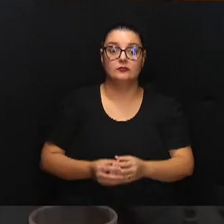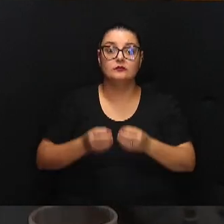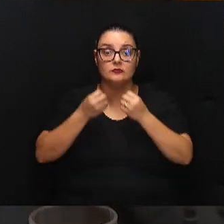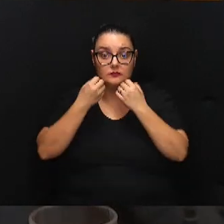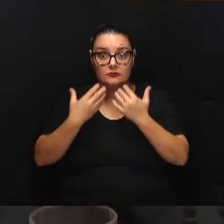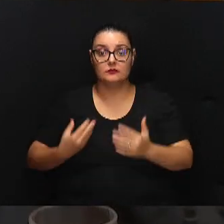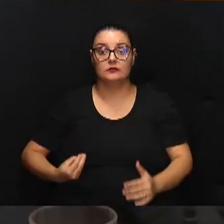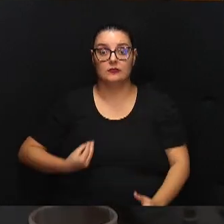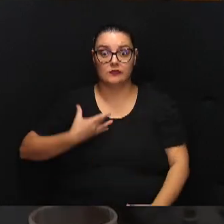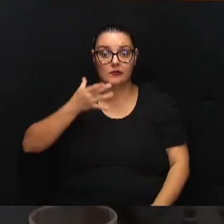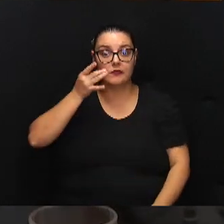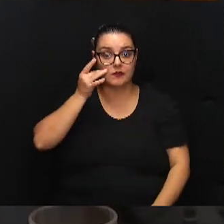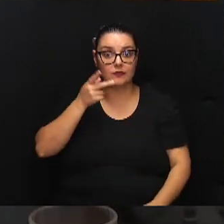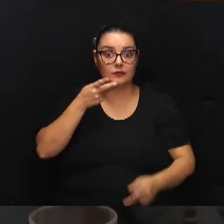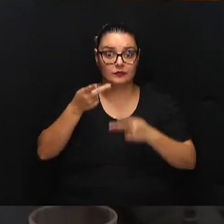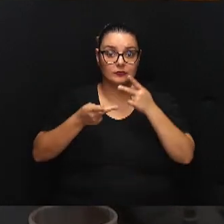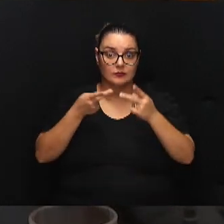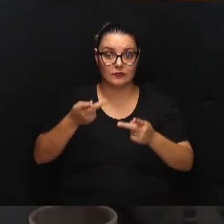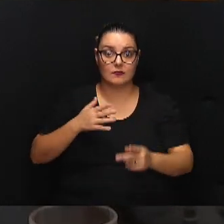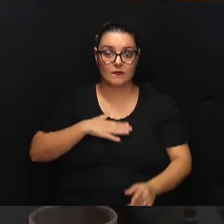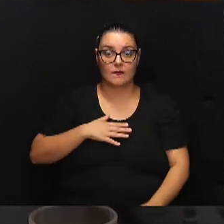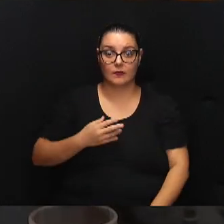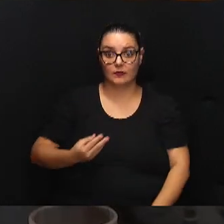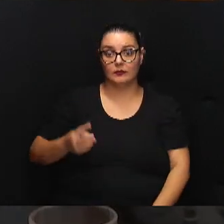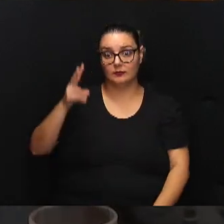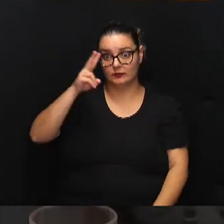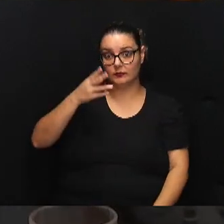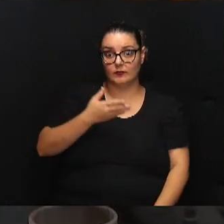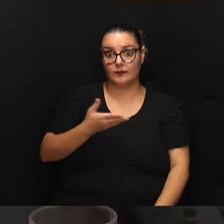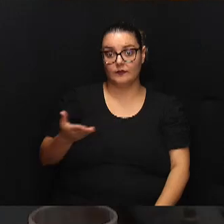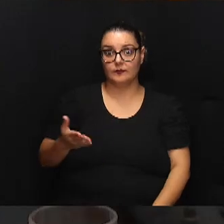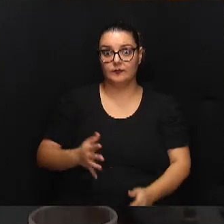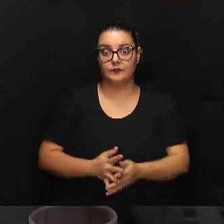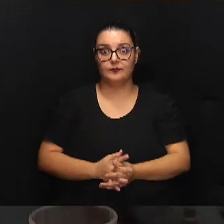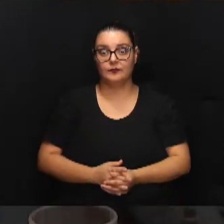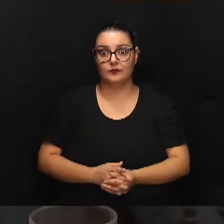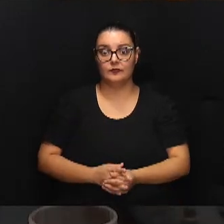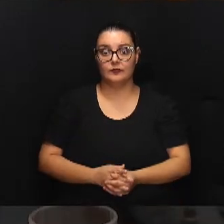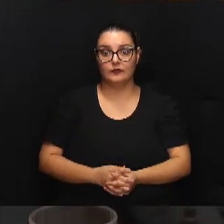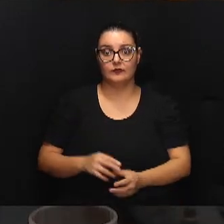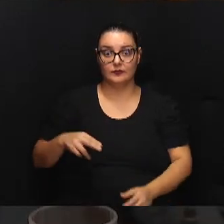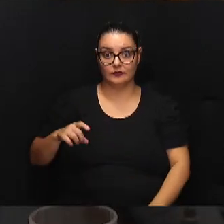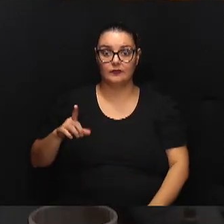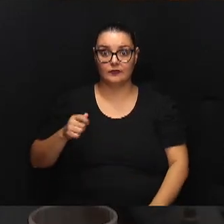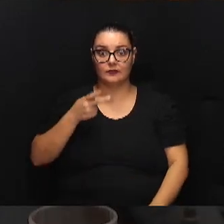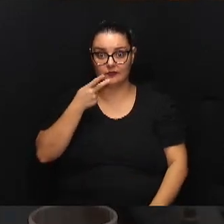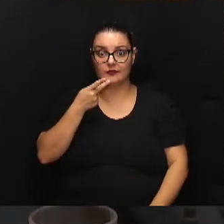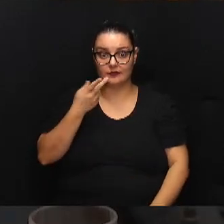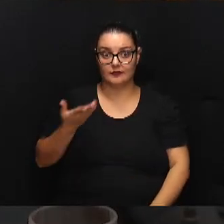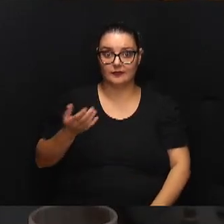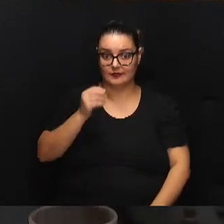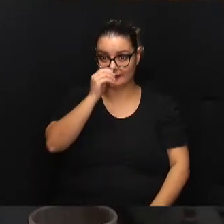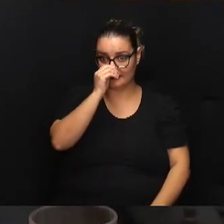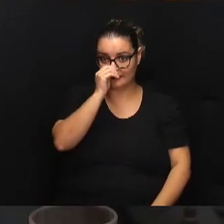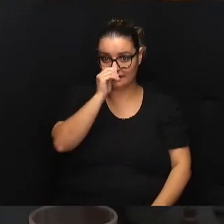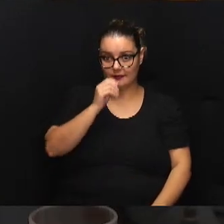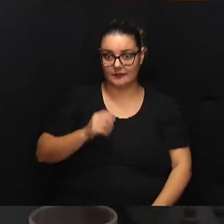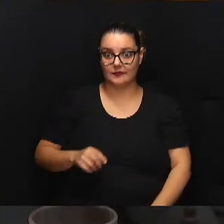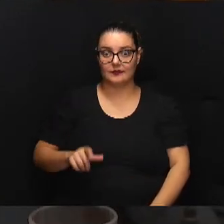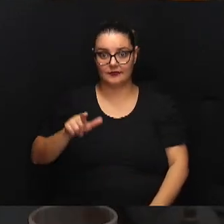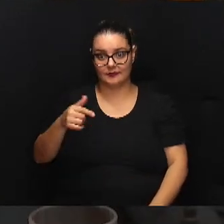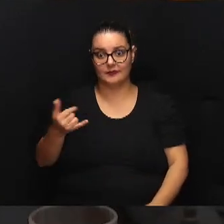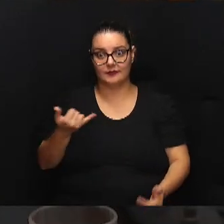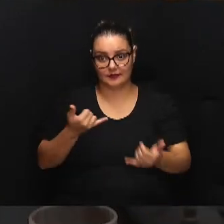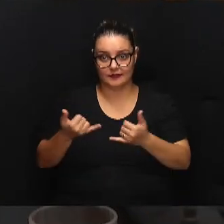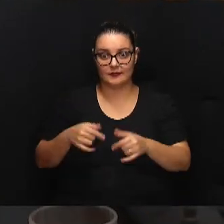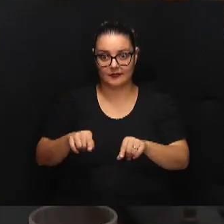estamos aqui, contando um pouquinho da minha história para vocês. Vou chamar a Nanda também para falar um pouquinho dela, né? Depois, se vocês também quiserem falar